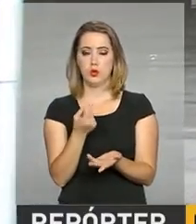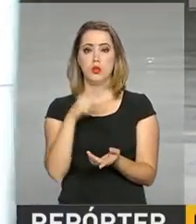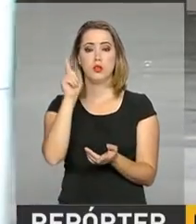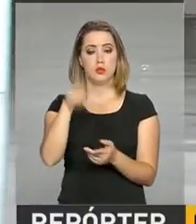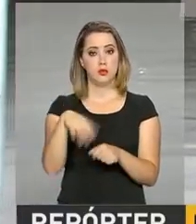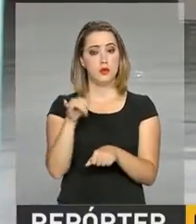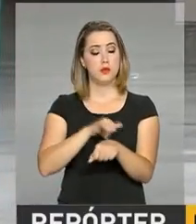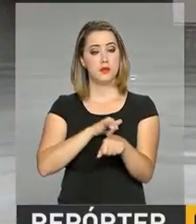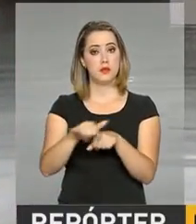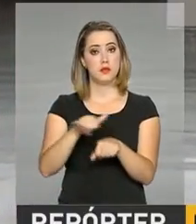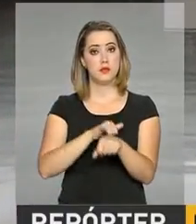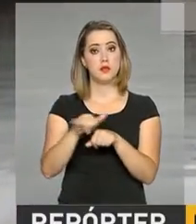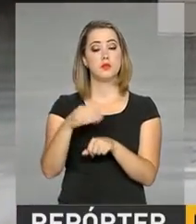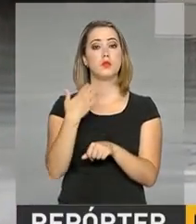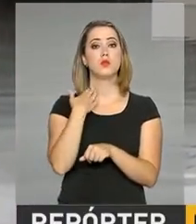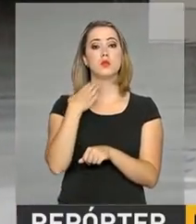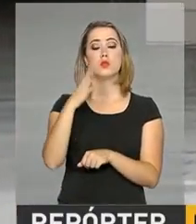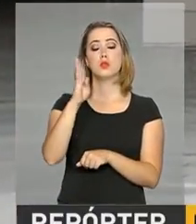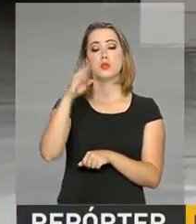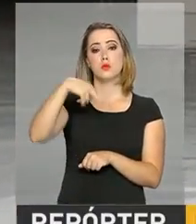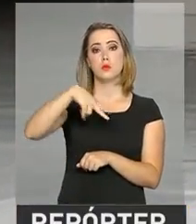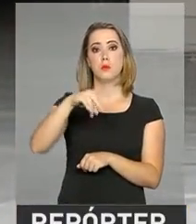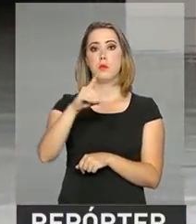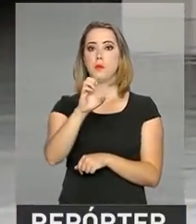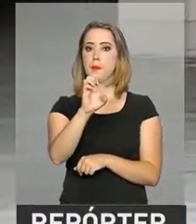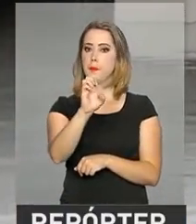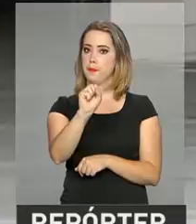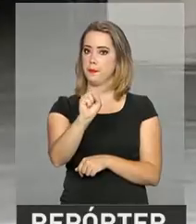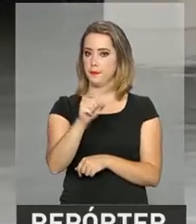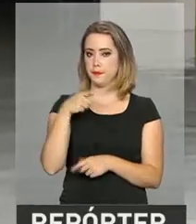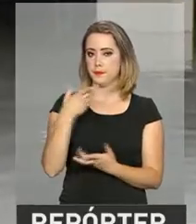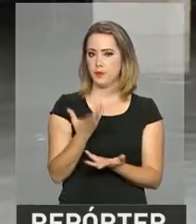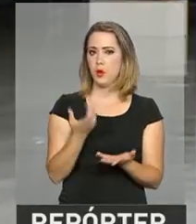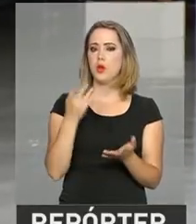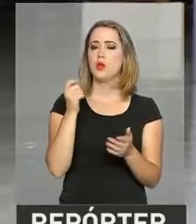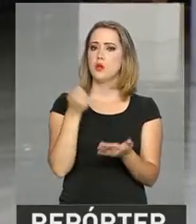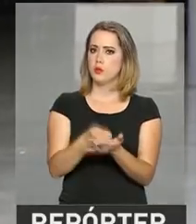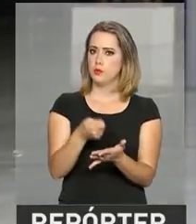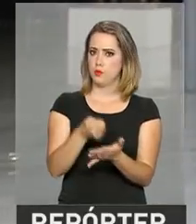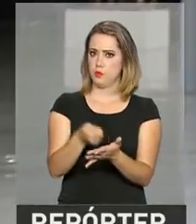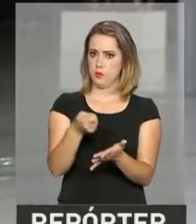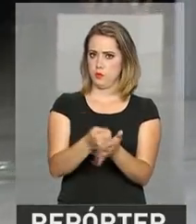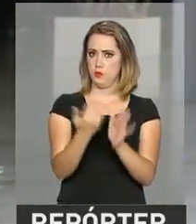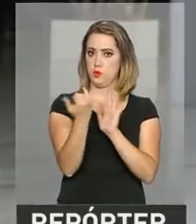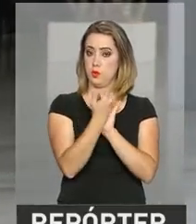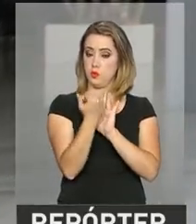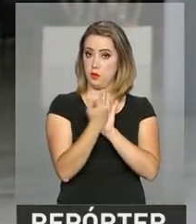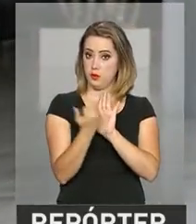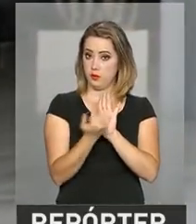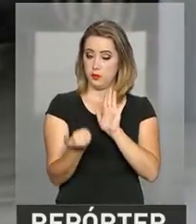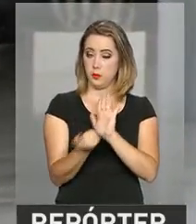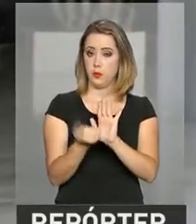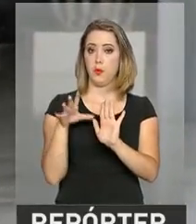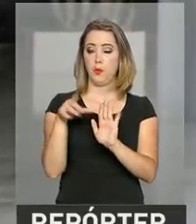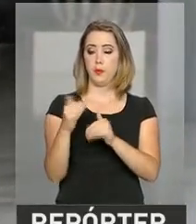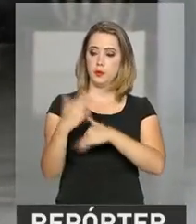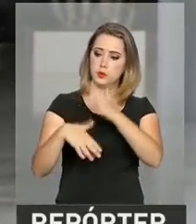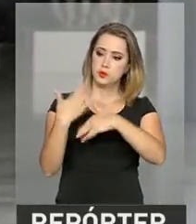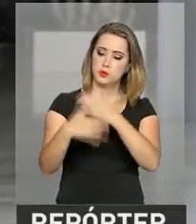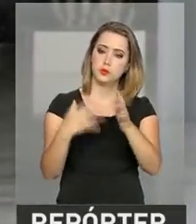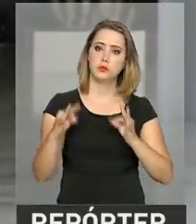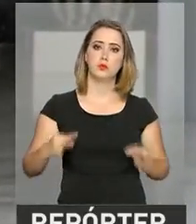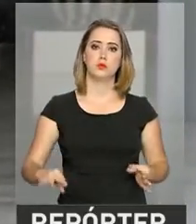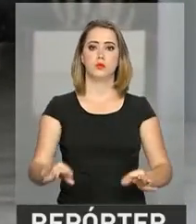estratégia do banco nacional de desenvolvimento econômico e social de financiar projetos ligados ao desenvolvimento tecnológico